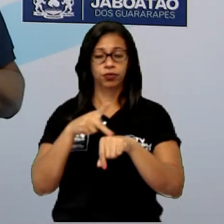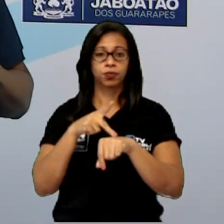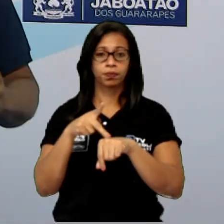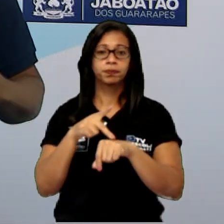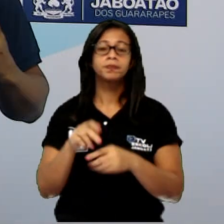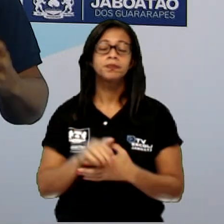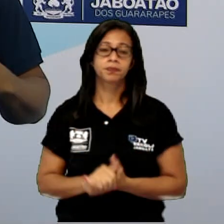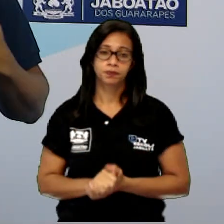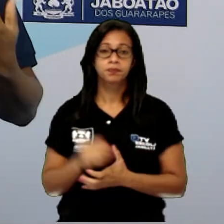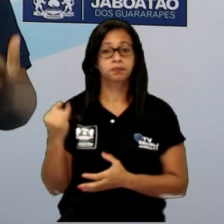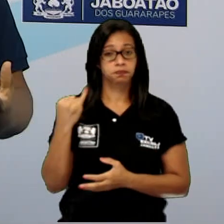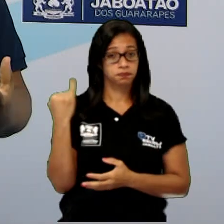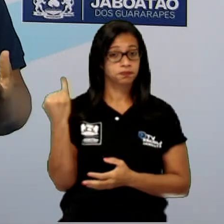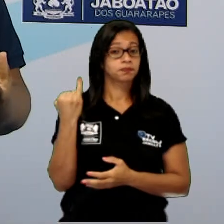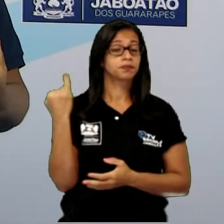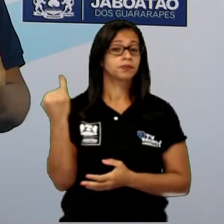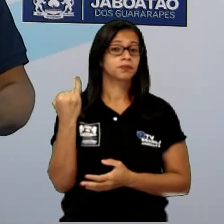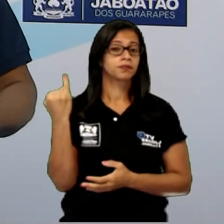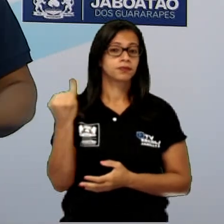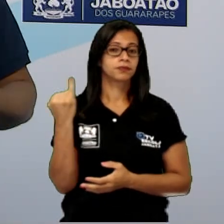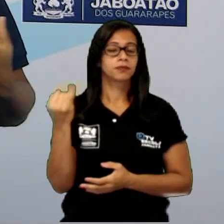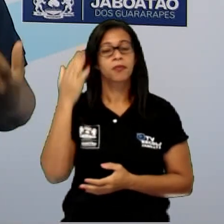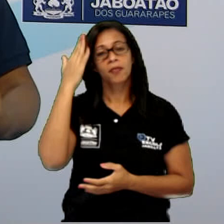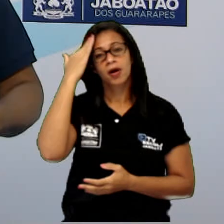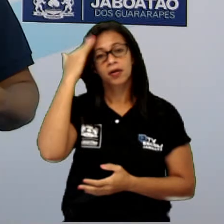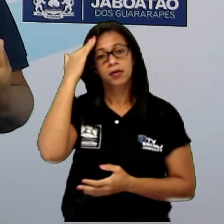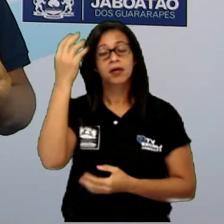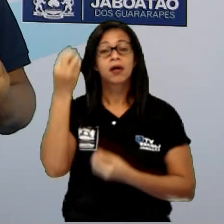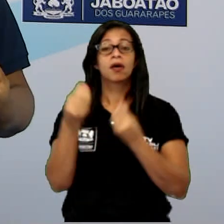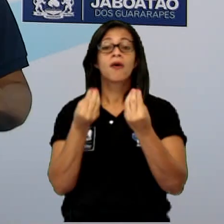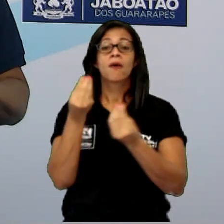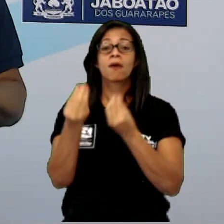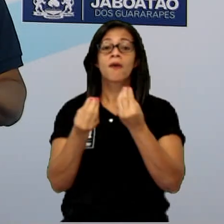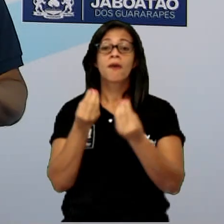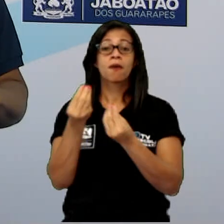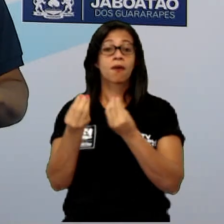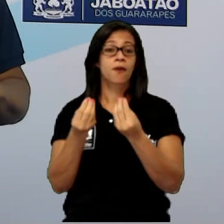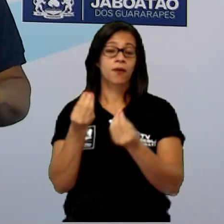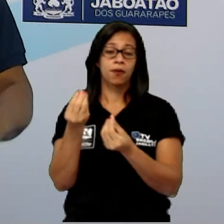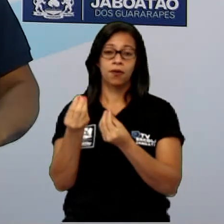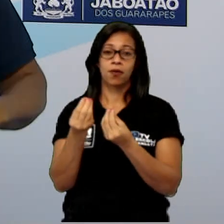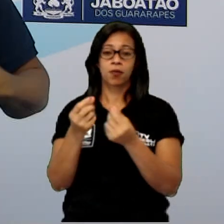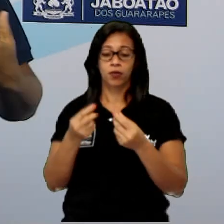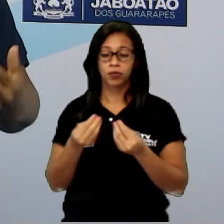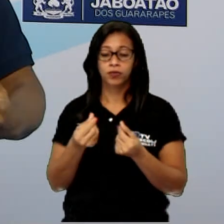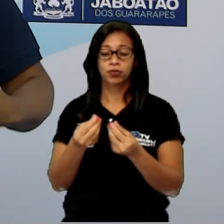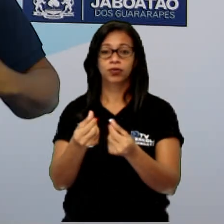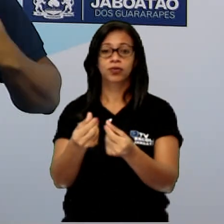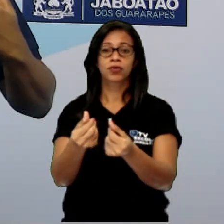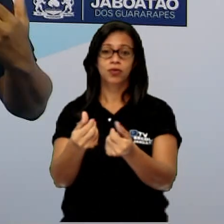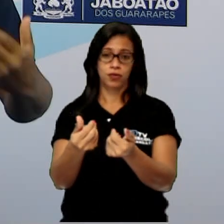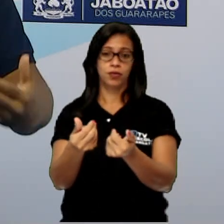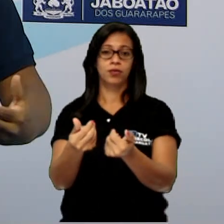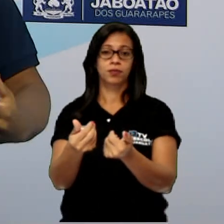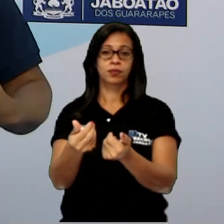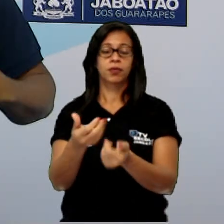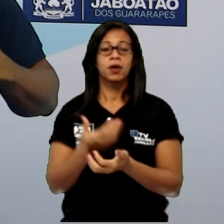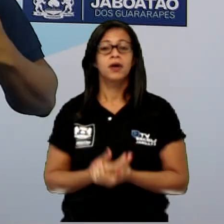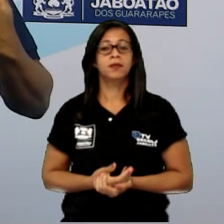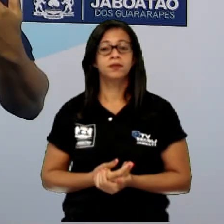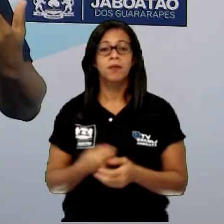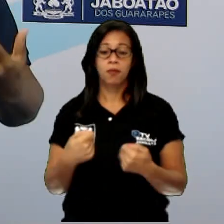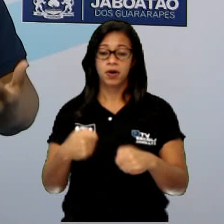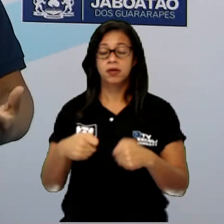vocês entenderem como o solo faz parte do nosso dia a dia. Não só como local onde nós andamos, onde